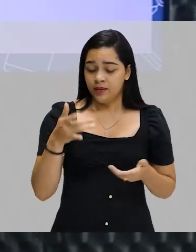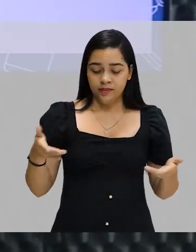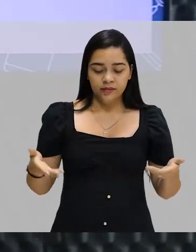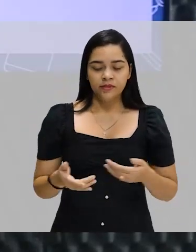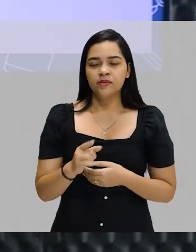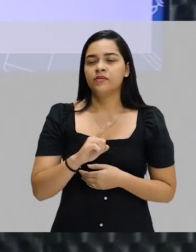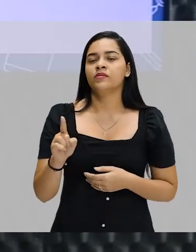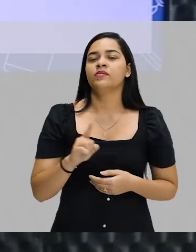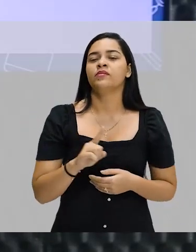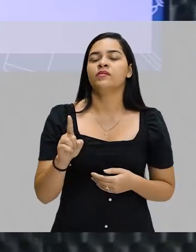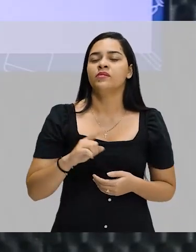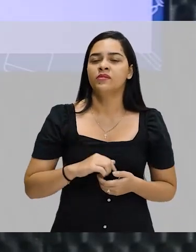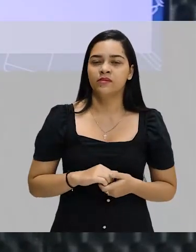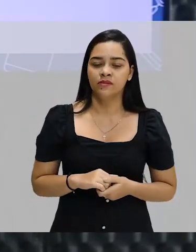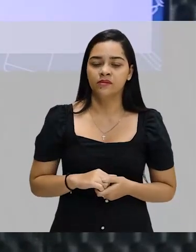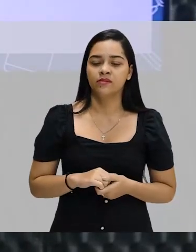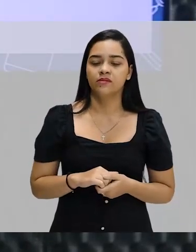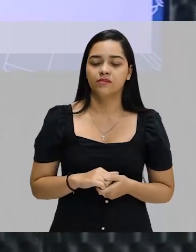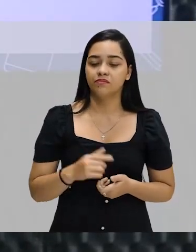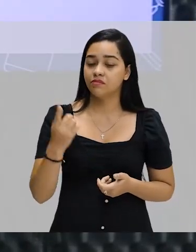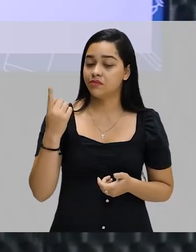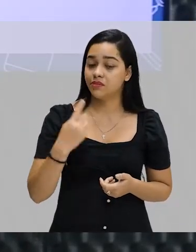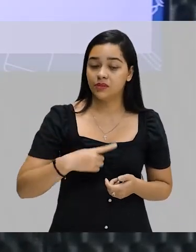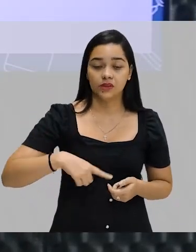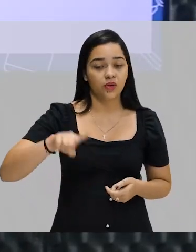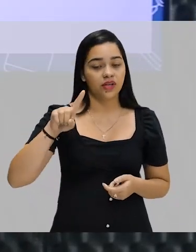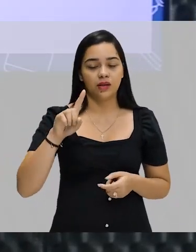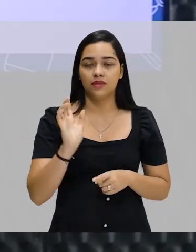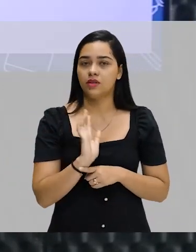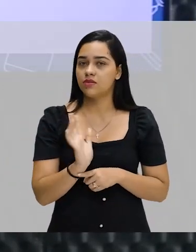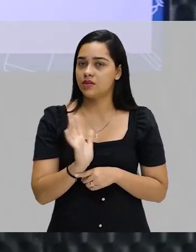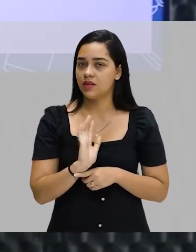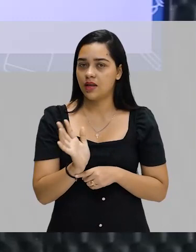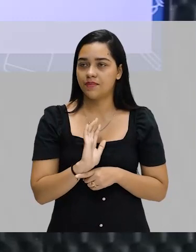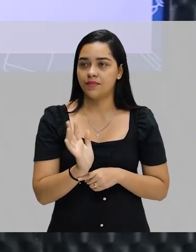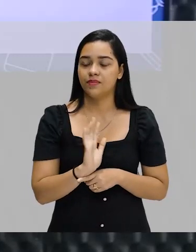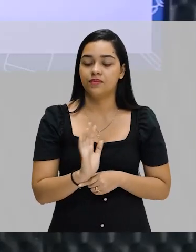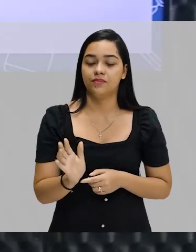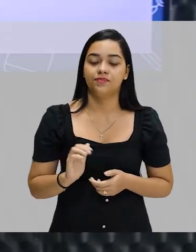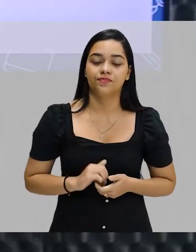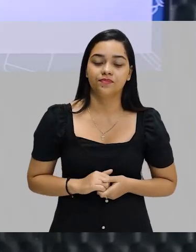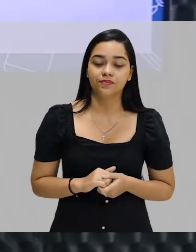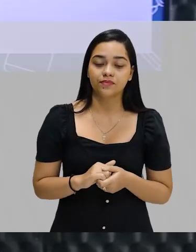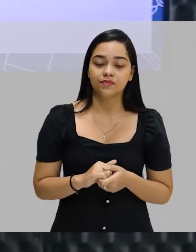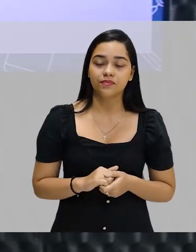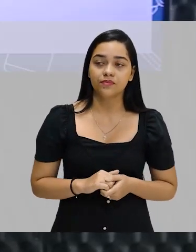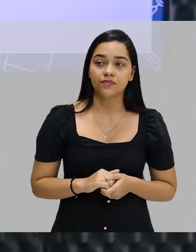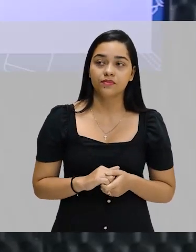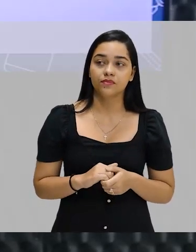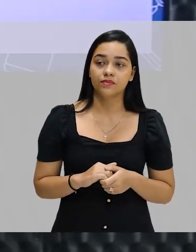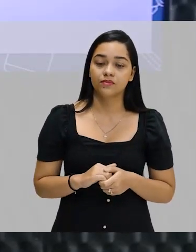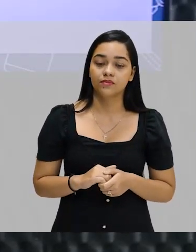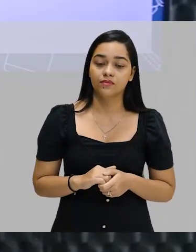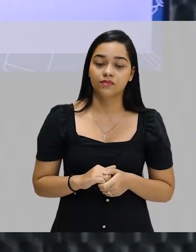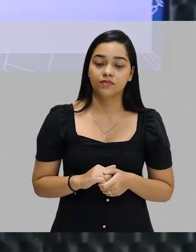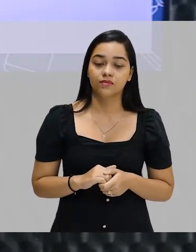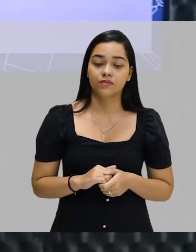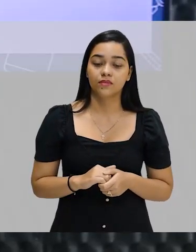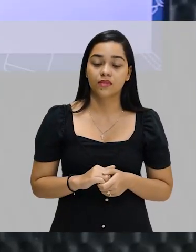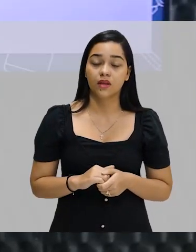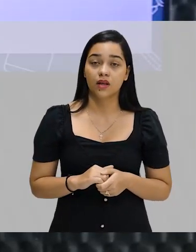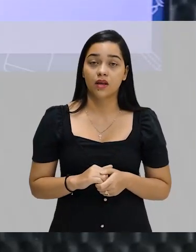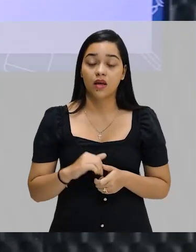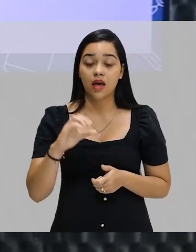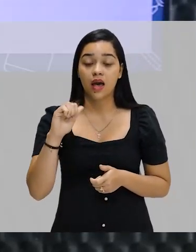hoje. Então, aqui eu já tenho um advérbio de tempo. Nós não iremos ao cinema, certo? Ao